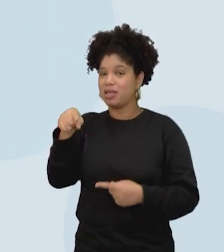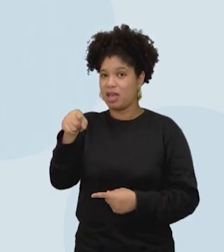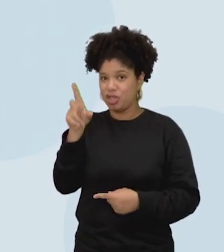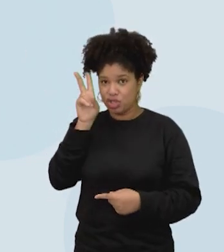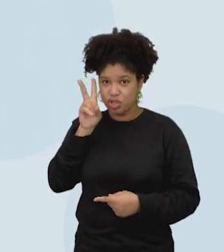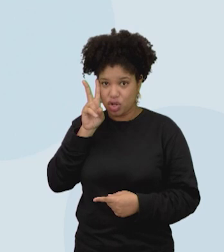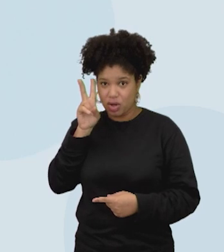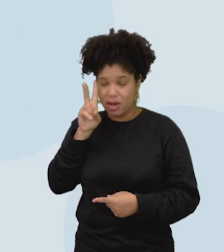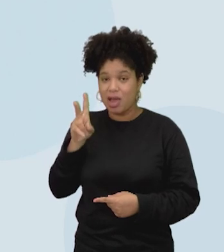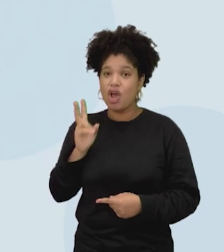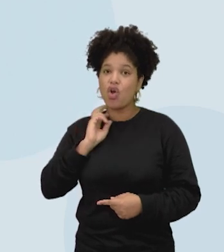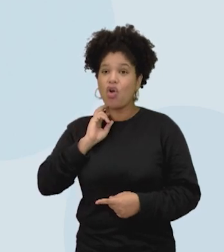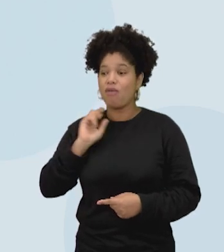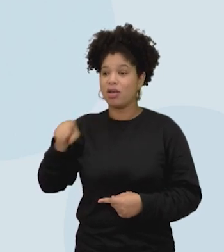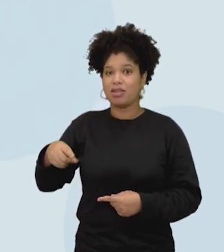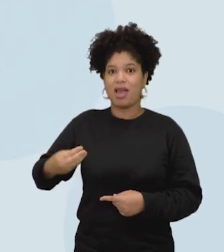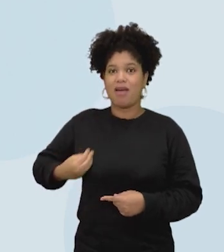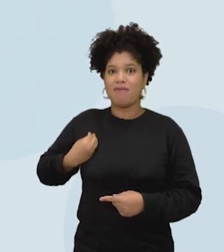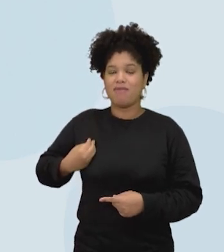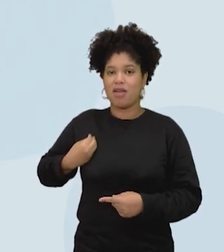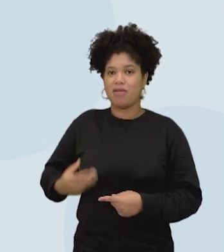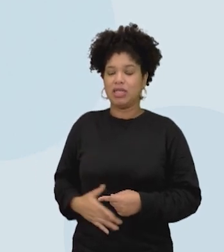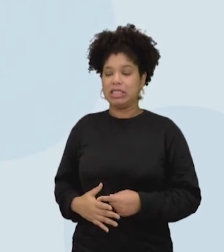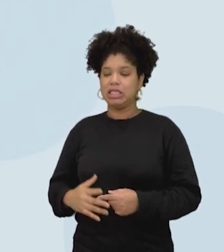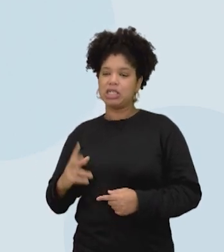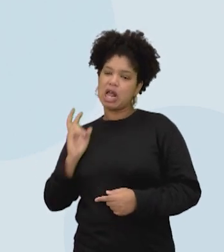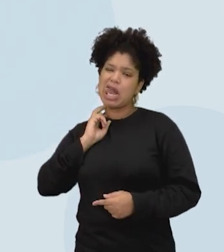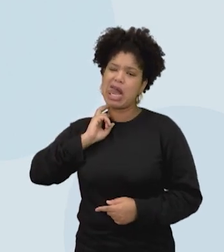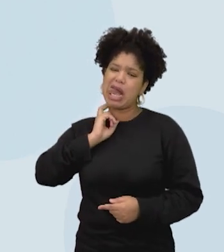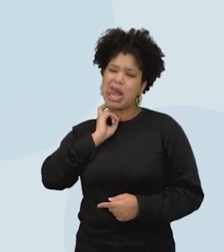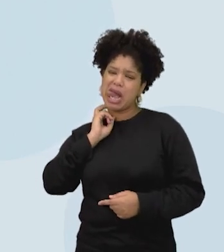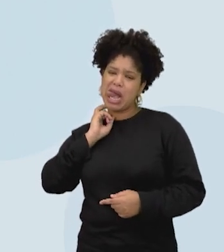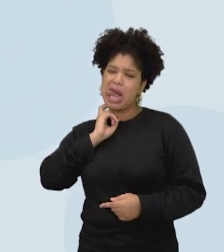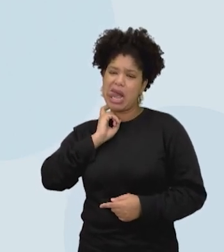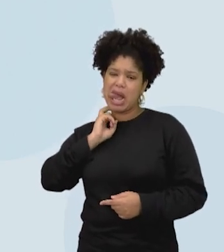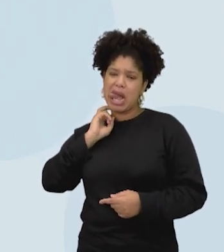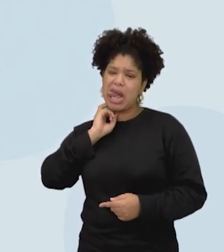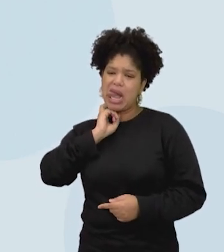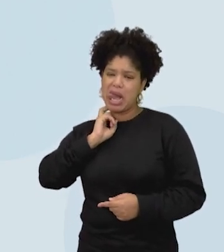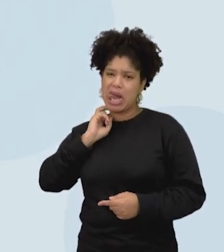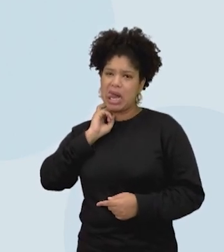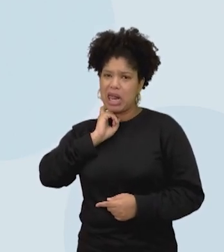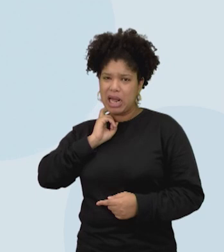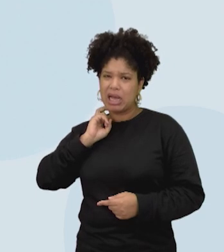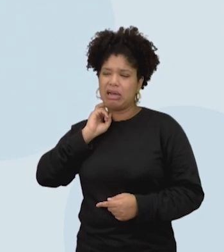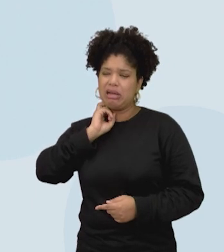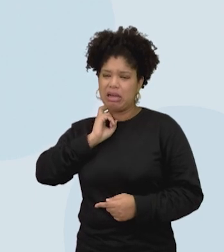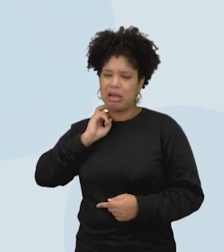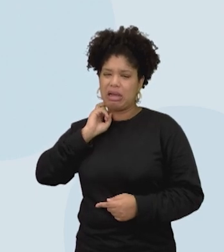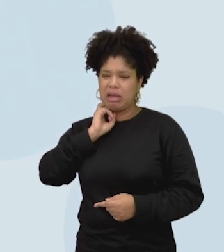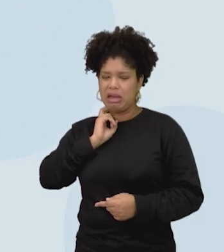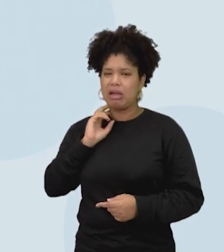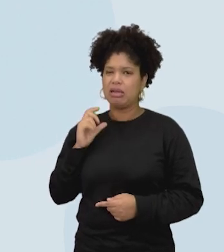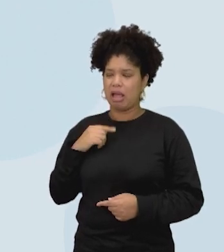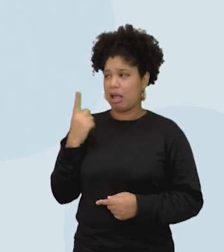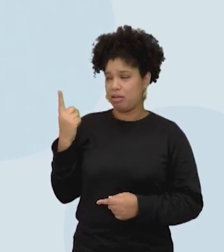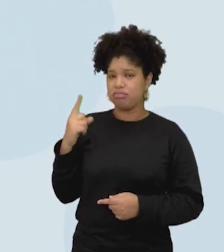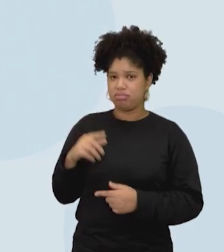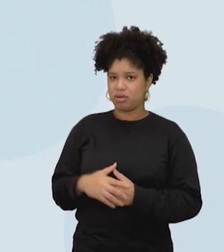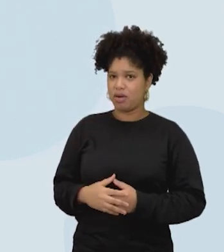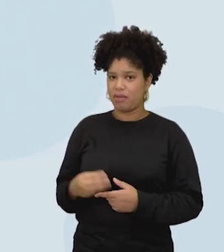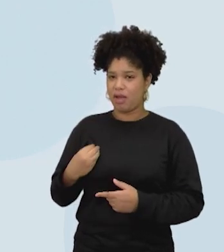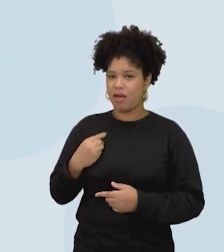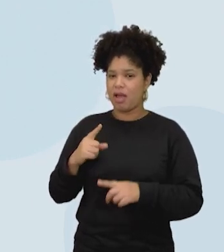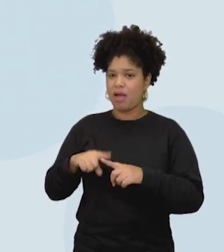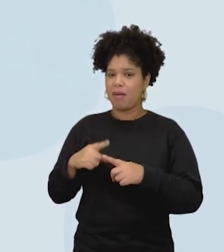está dentro, olha, tá na goela, escaldante, ou seja, está dentro, está na garganta, está na goela. Vou